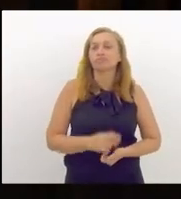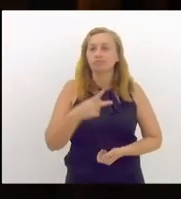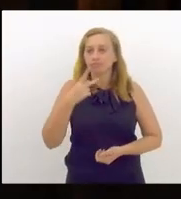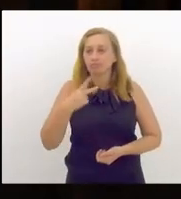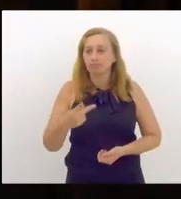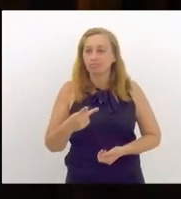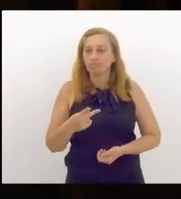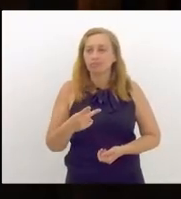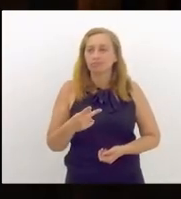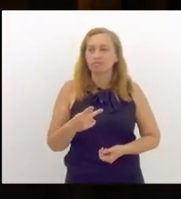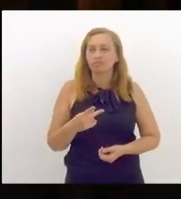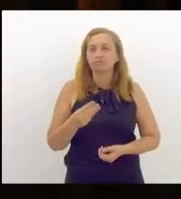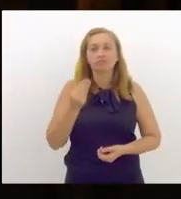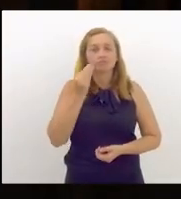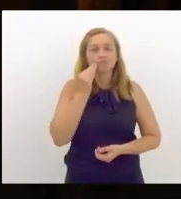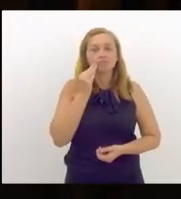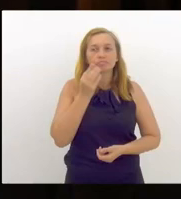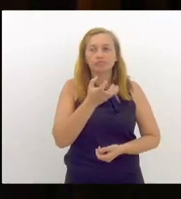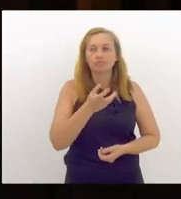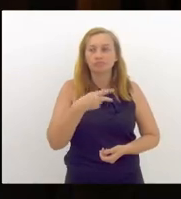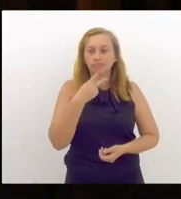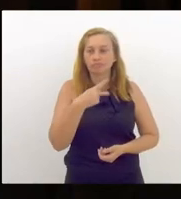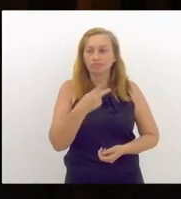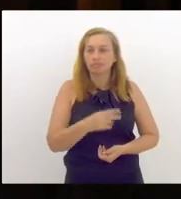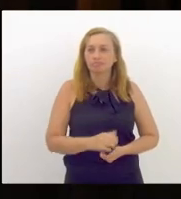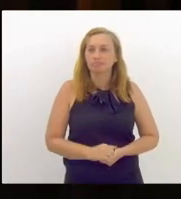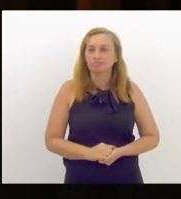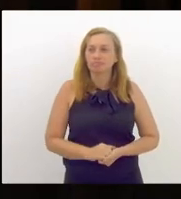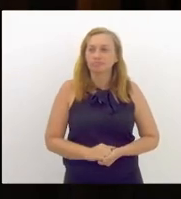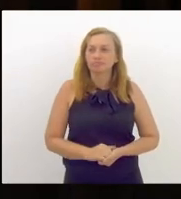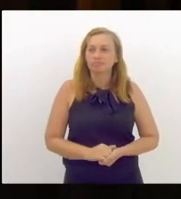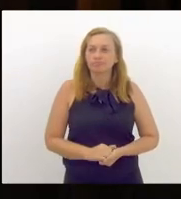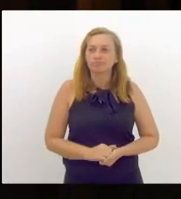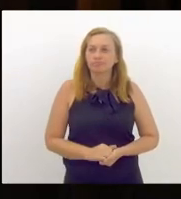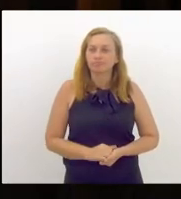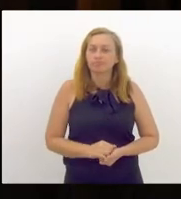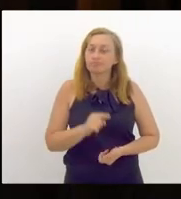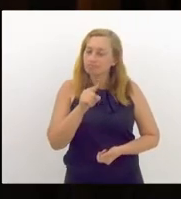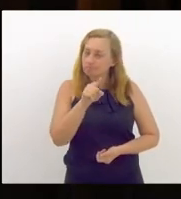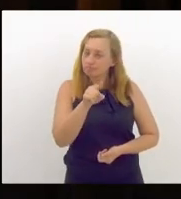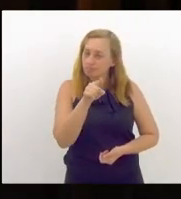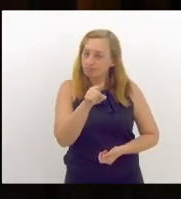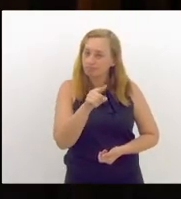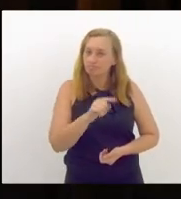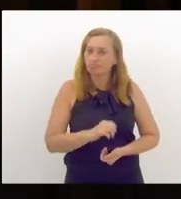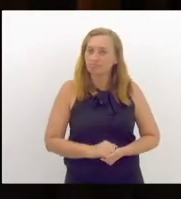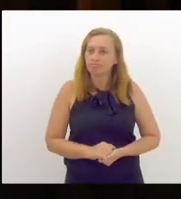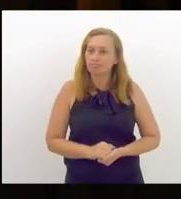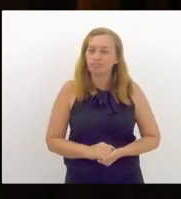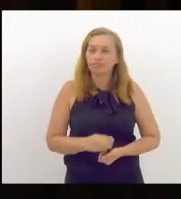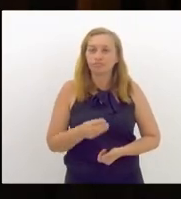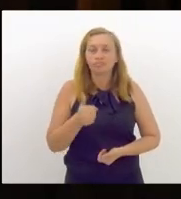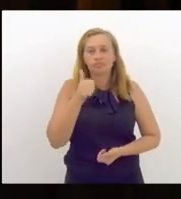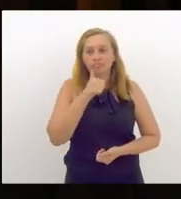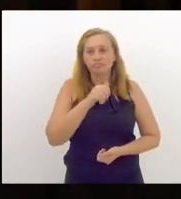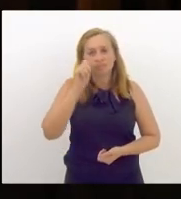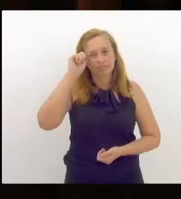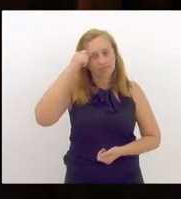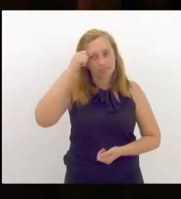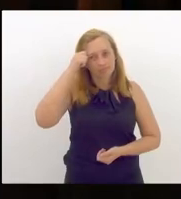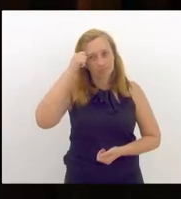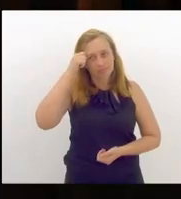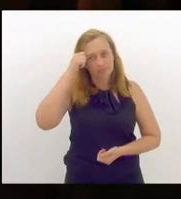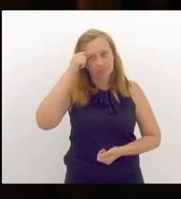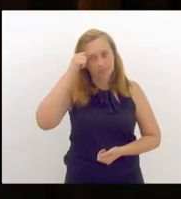encerrar Mônica eu quero dizer para você o seguinte Você é mulher preta é